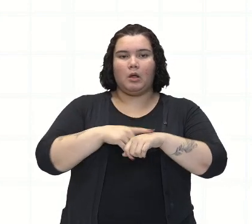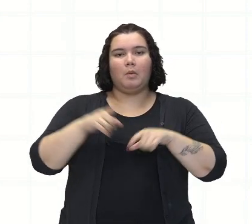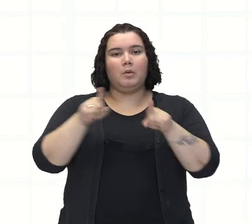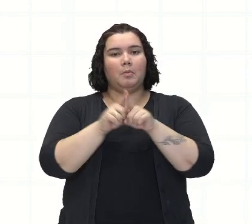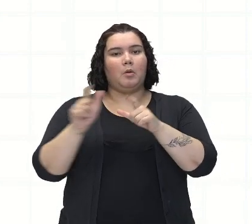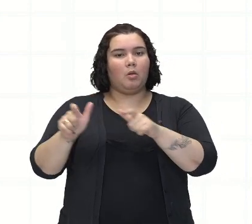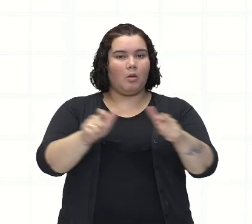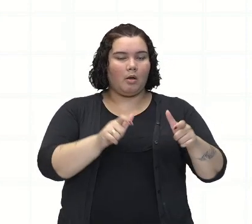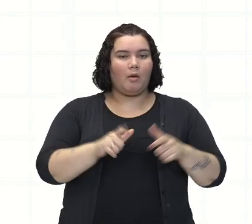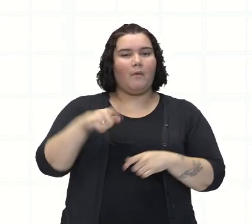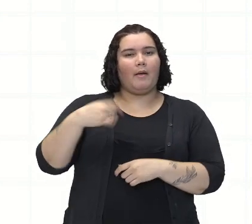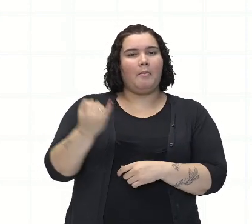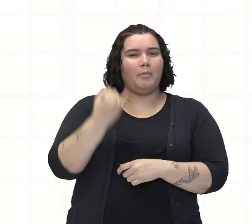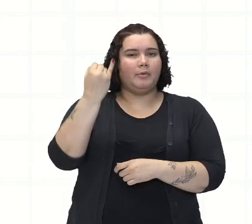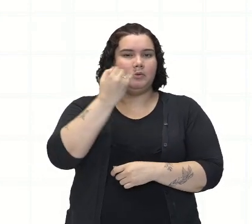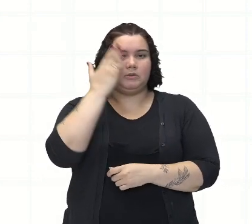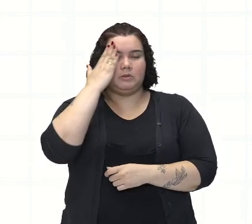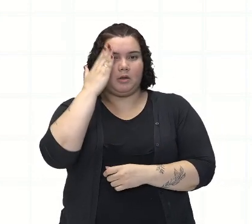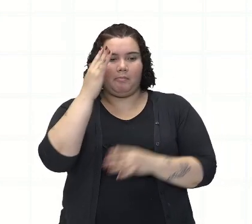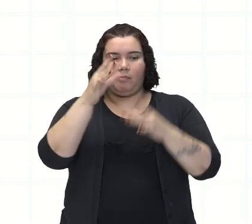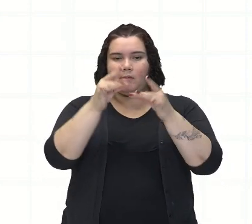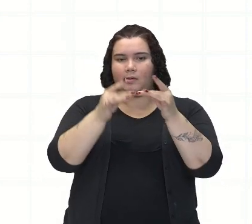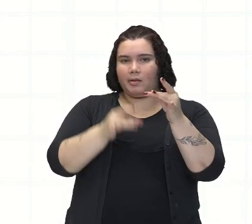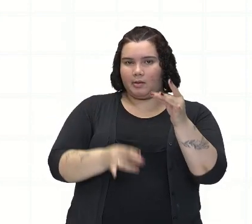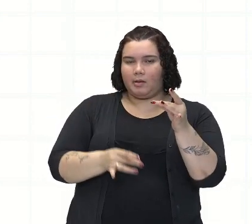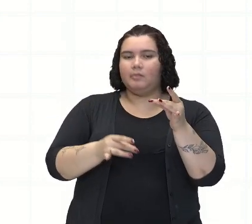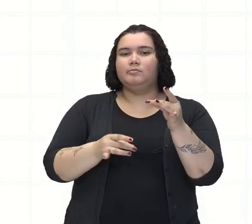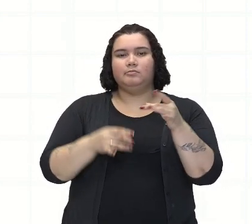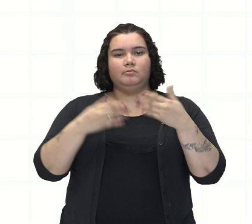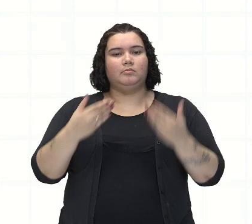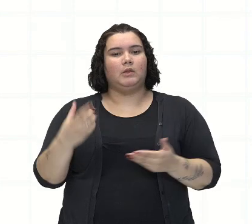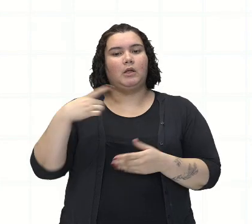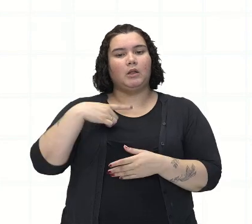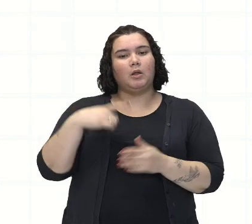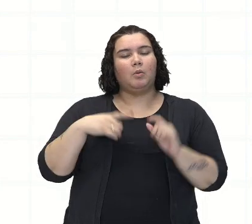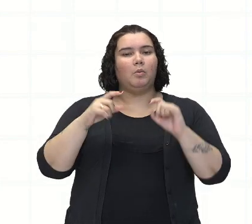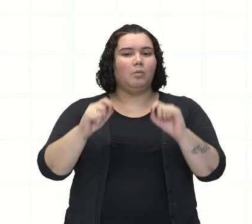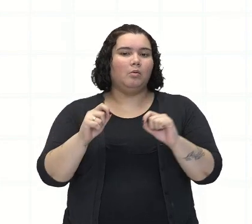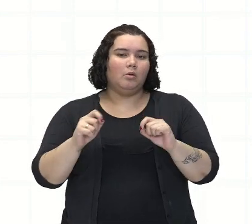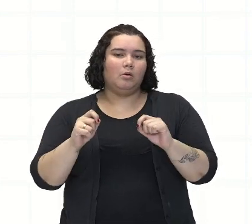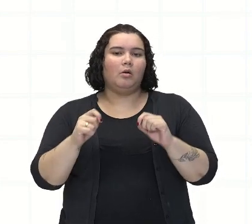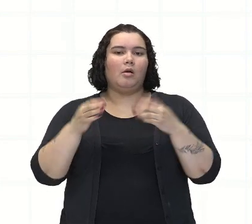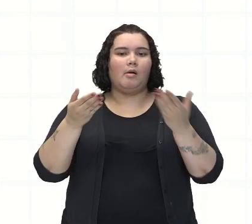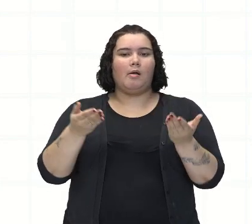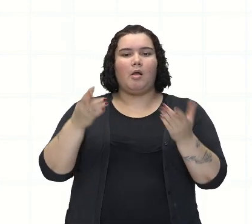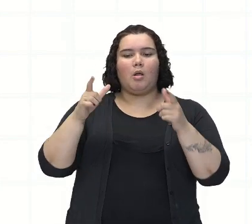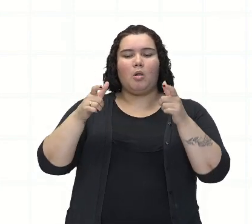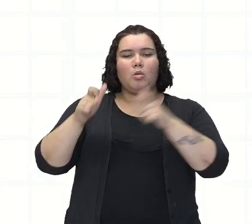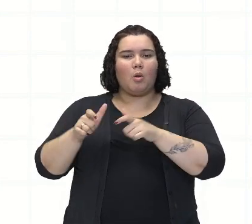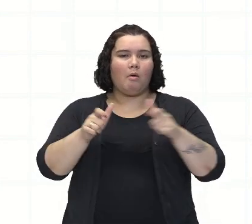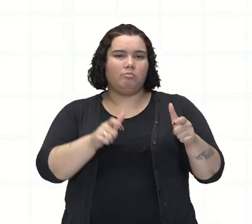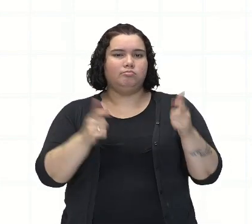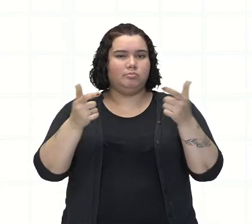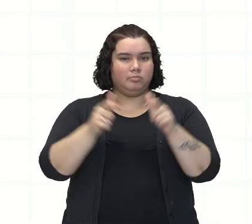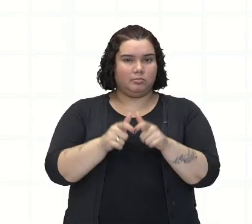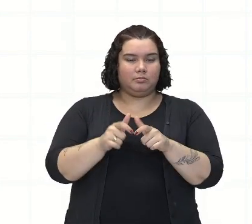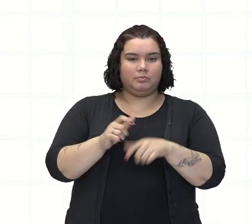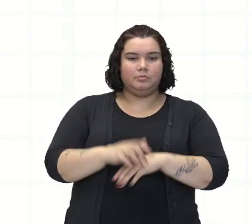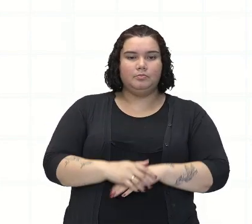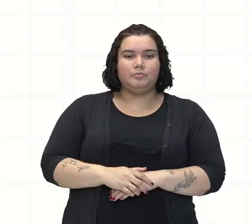precisamente delineados, são mais curtos, se passam geralmente em menos lugares. Na próxima